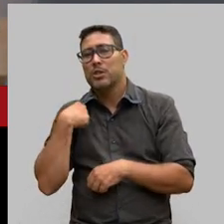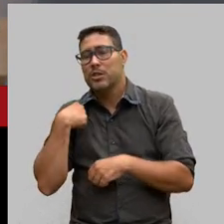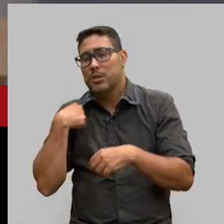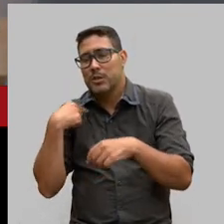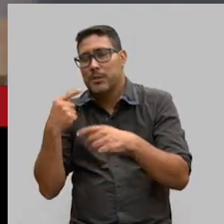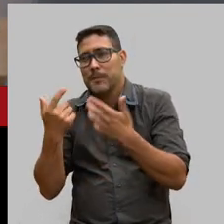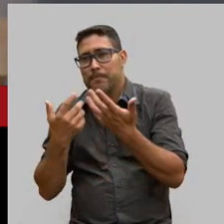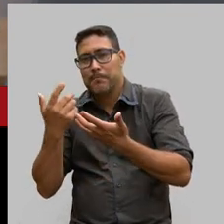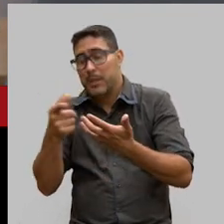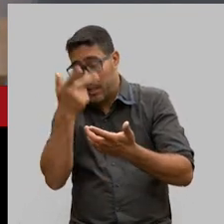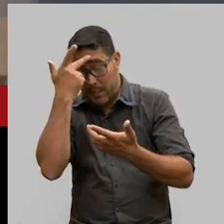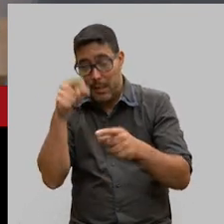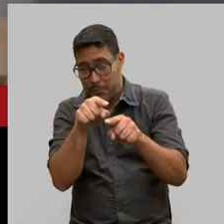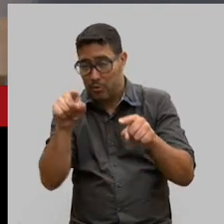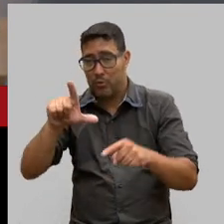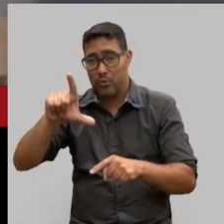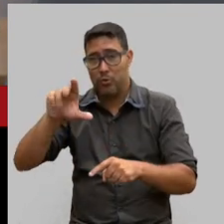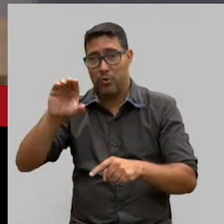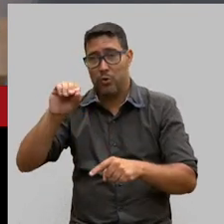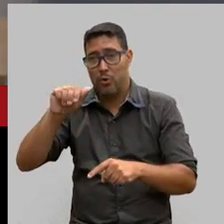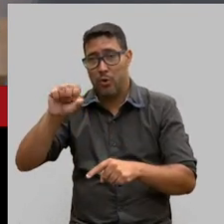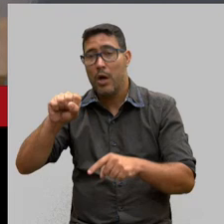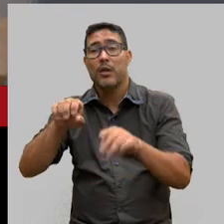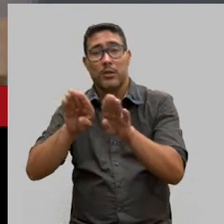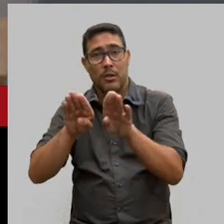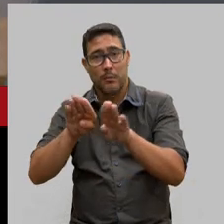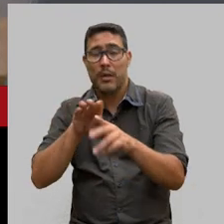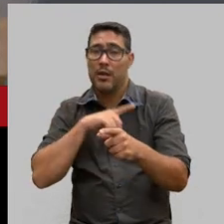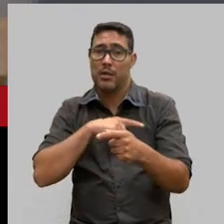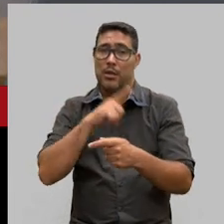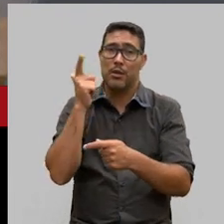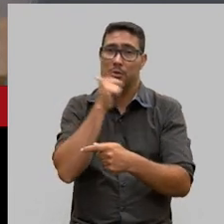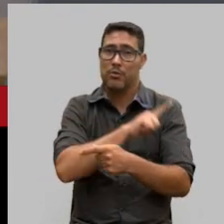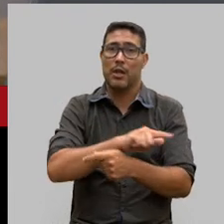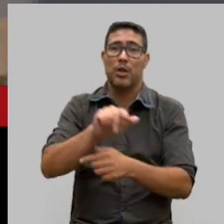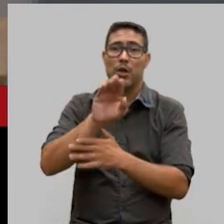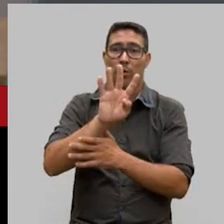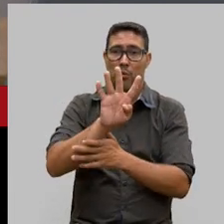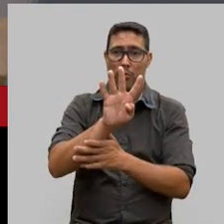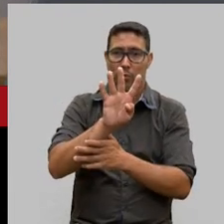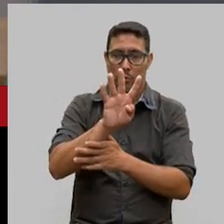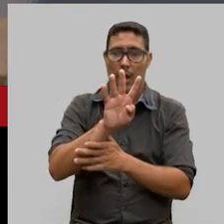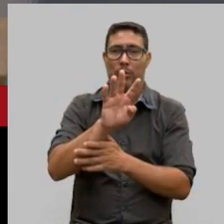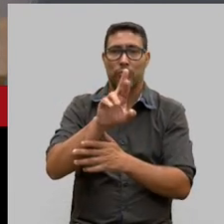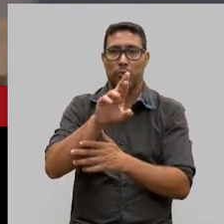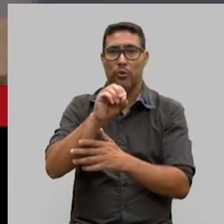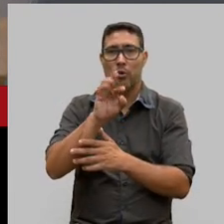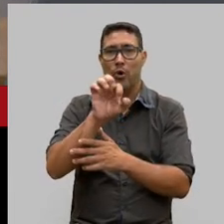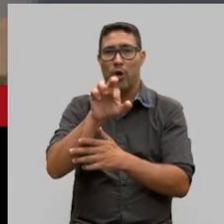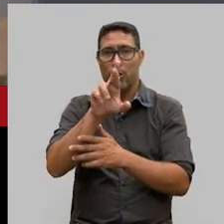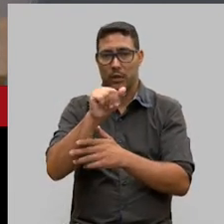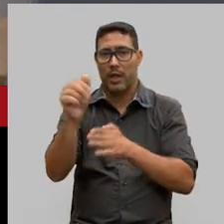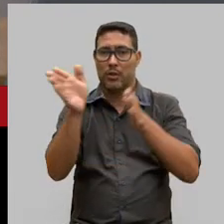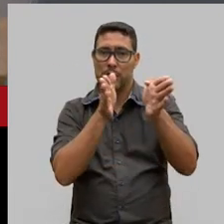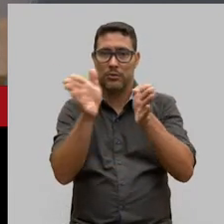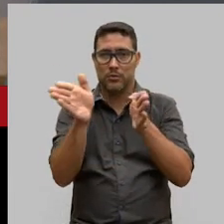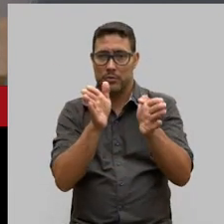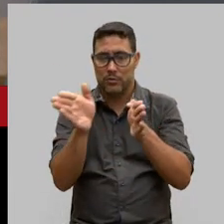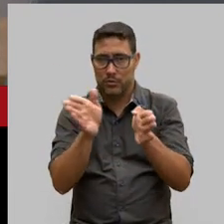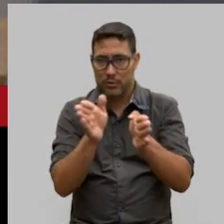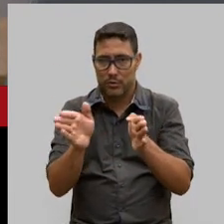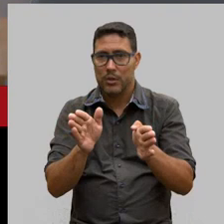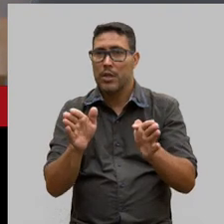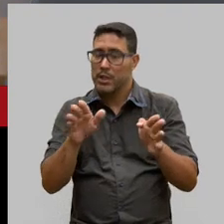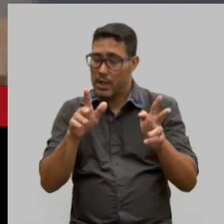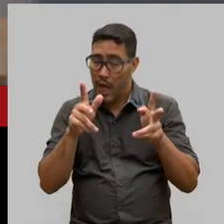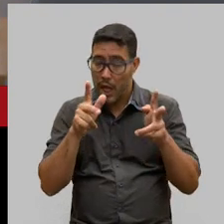pessoas do louas terão acesso a quatro roteiros de viagem no Brasil pel um preço da passagem subsidiada Como estão garantido para os